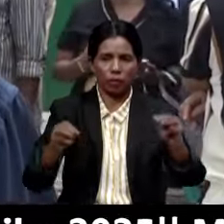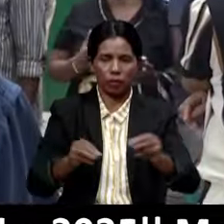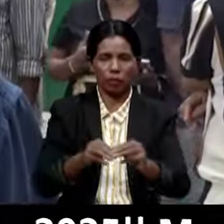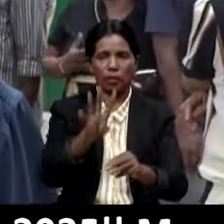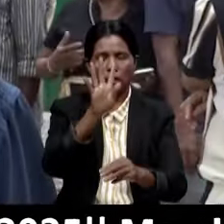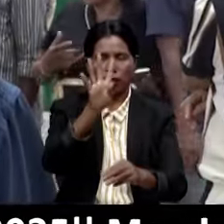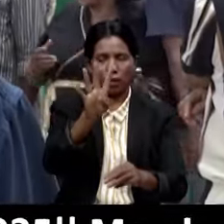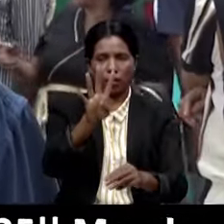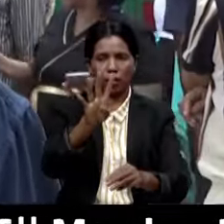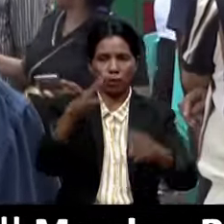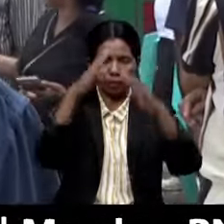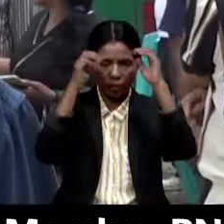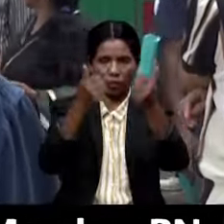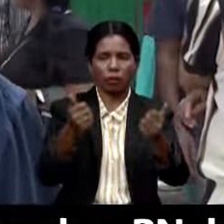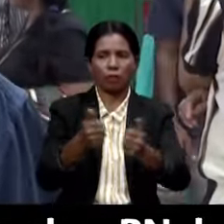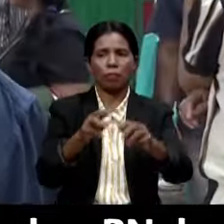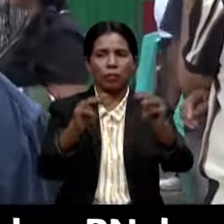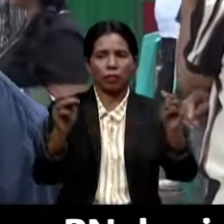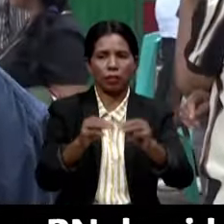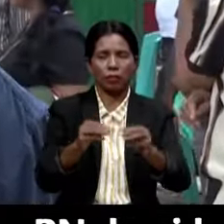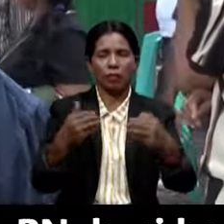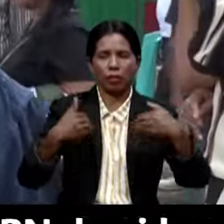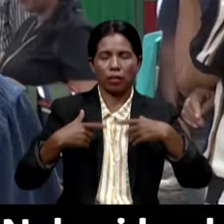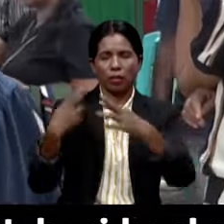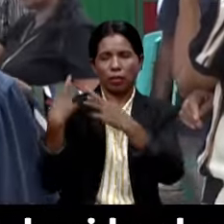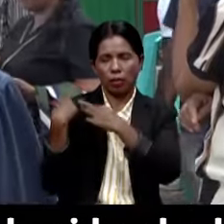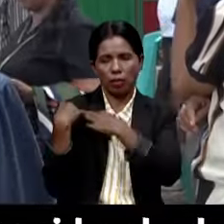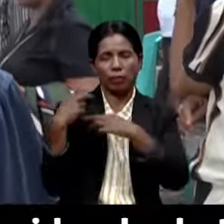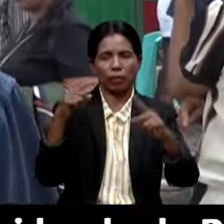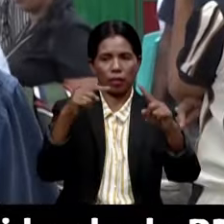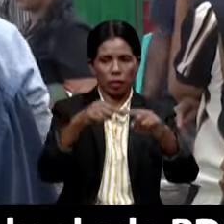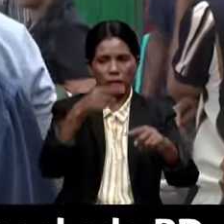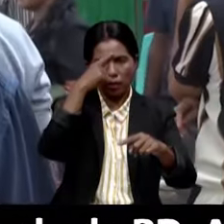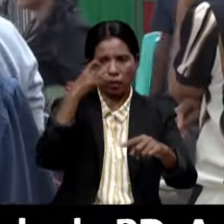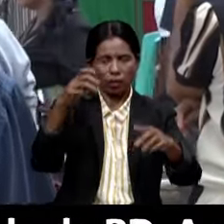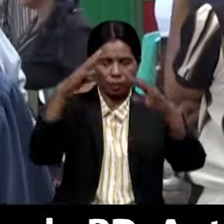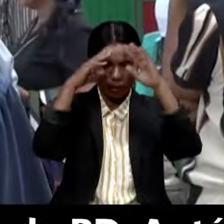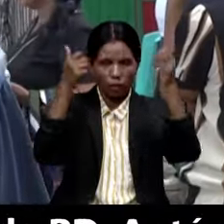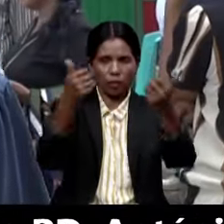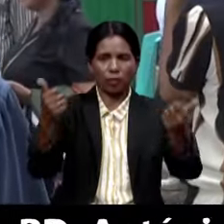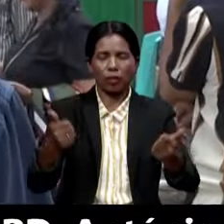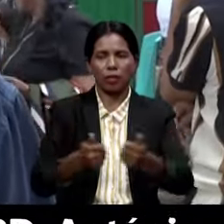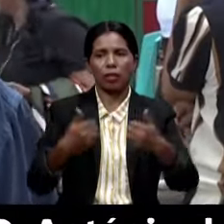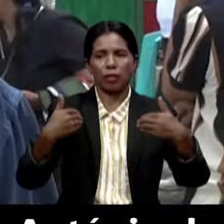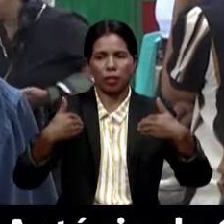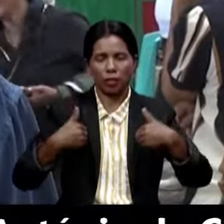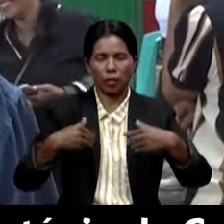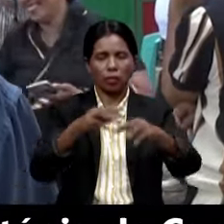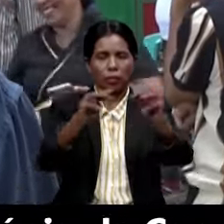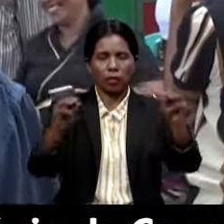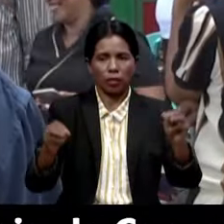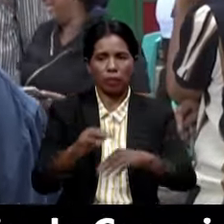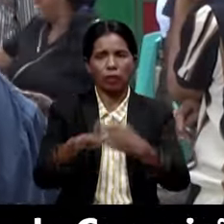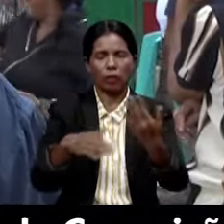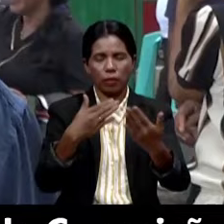hat, presidente autoridade municipal, mas se responsável pela netamba, presidente autoridade, mas ia cada município, nene,